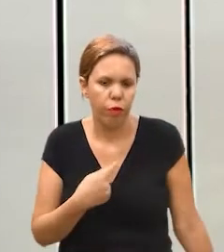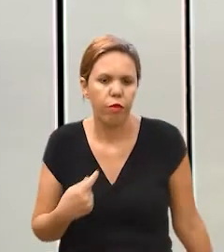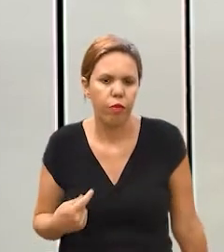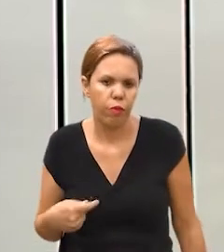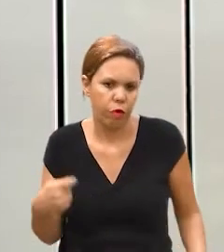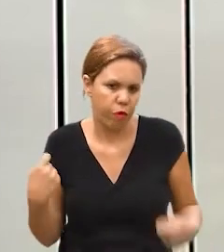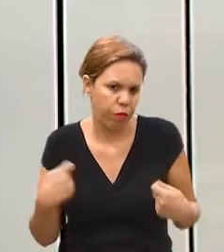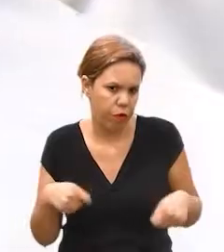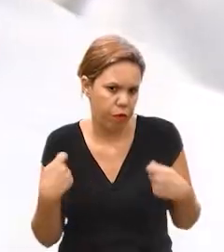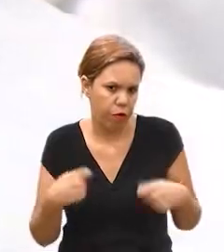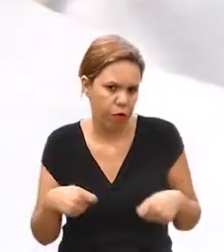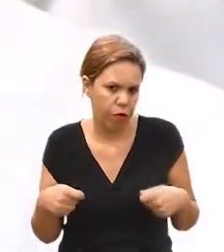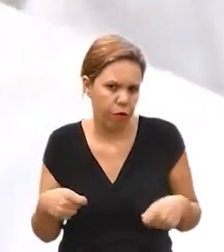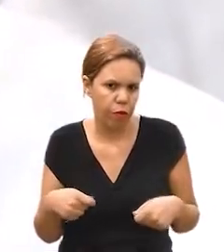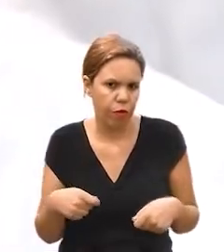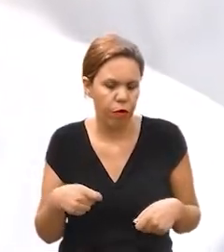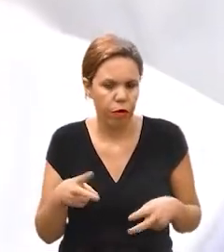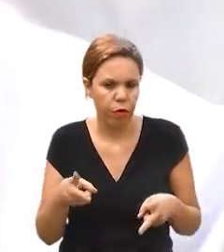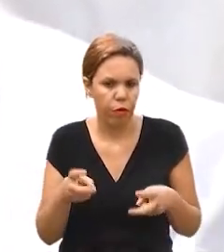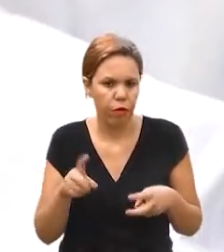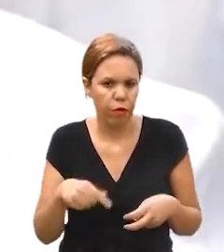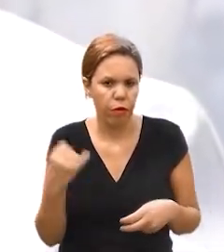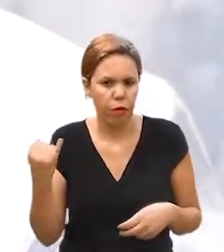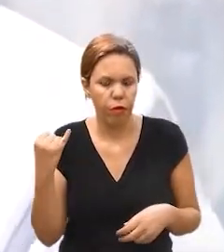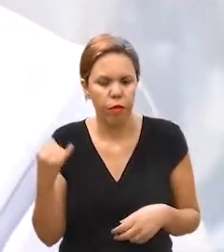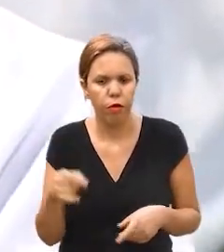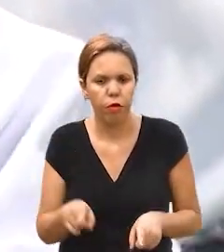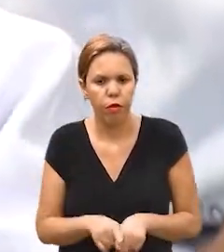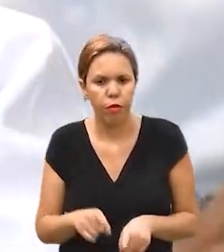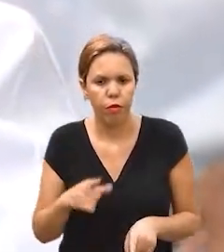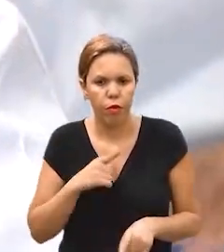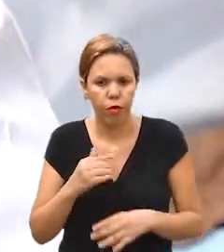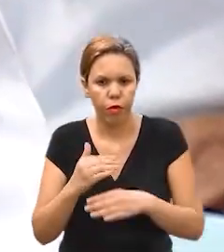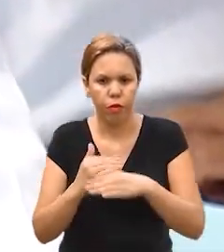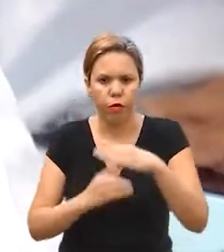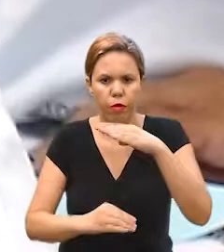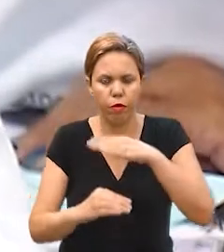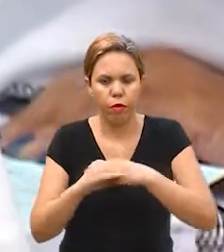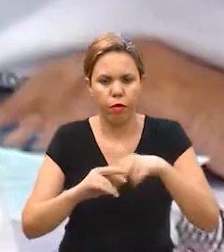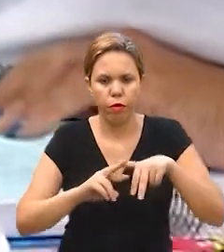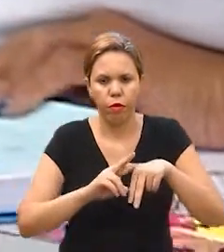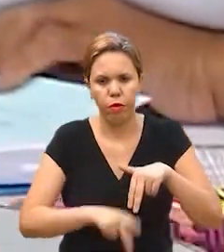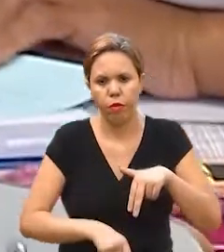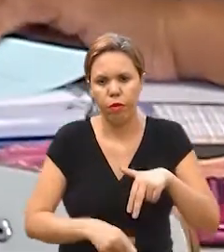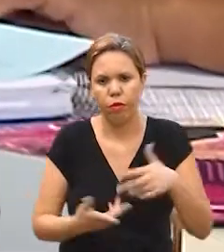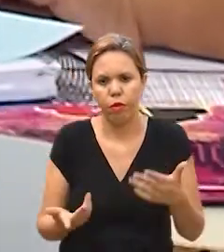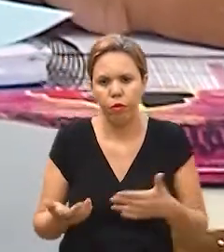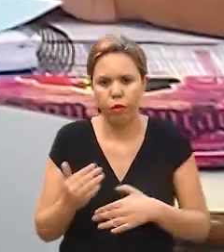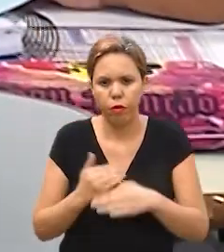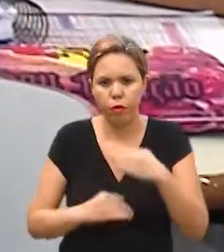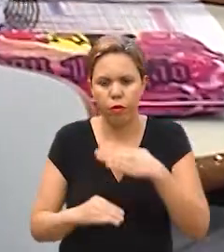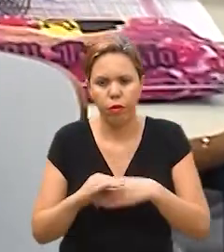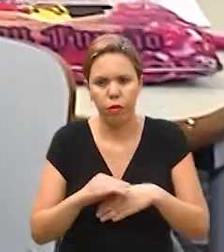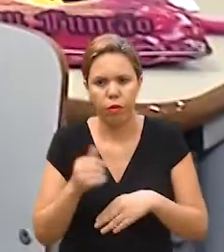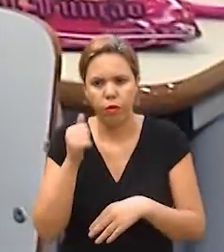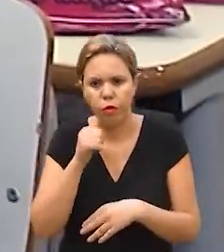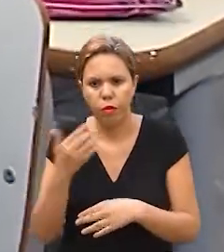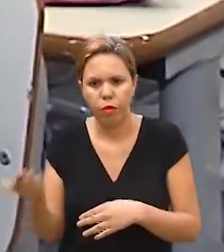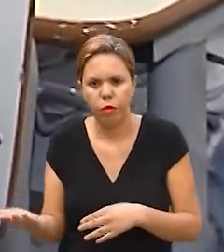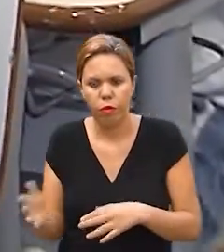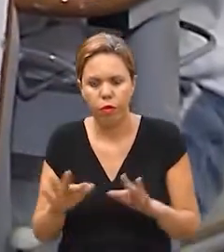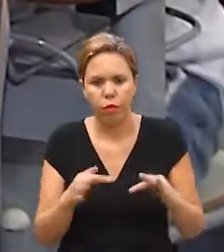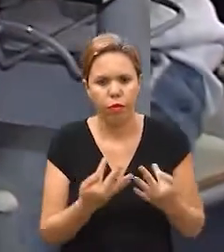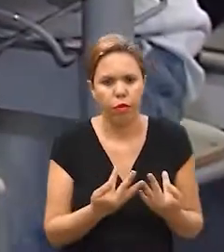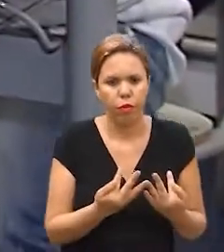gente precisa levar em consideração. Também nesse caso existe uma desigualdade de gênero, porque afinal a relação que a